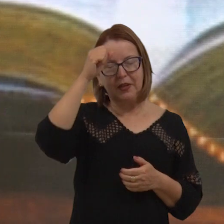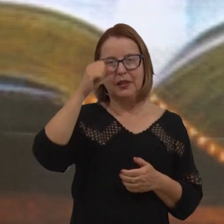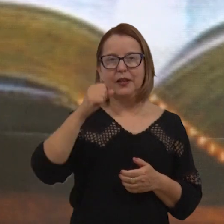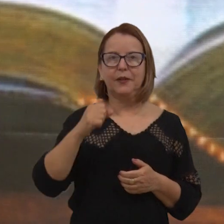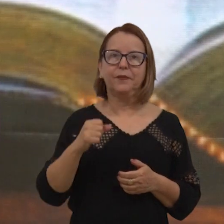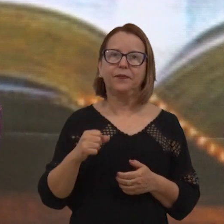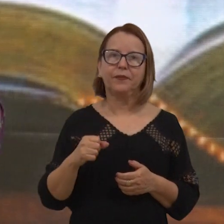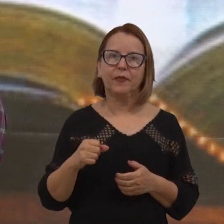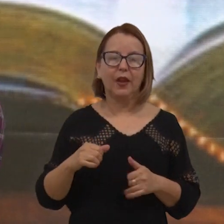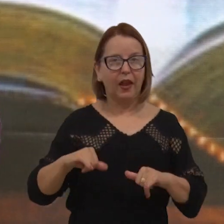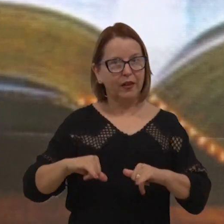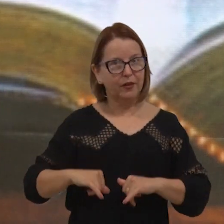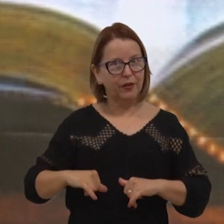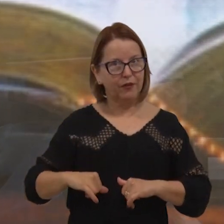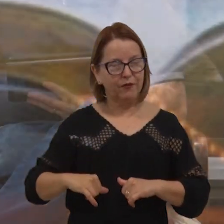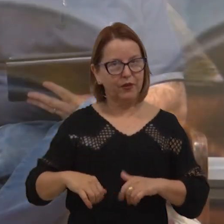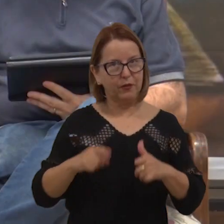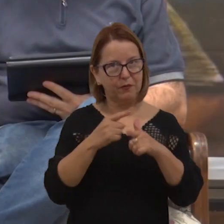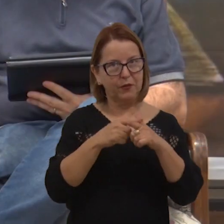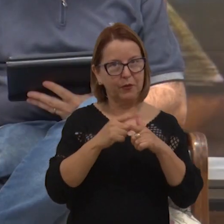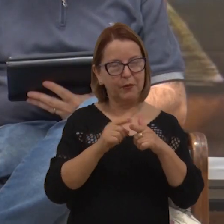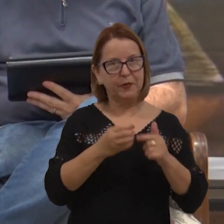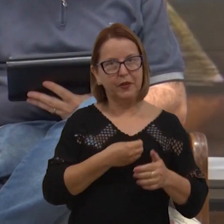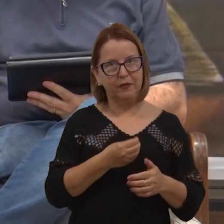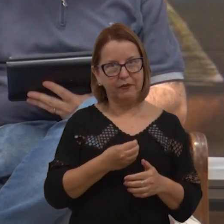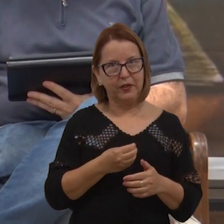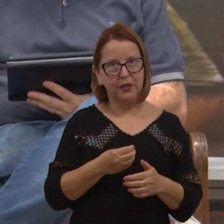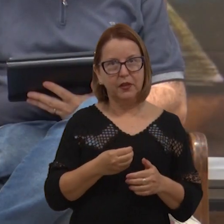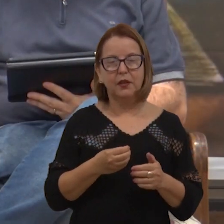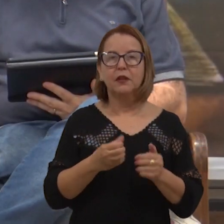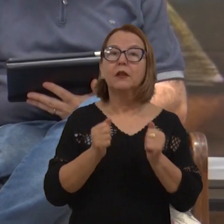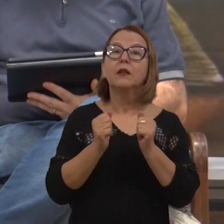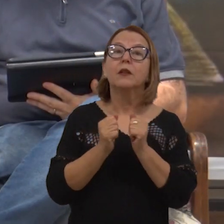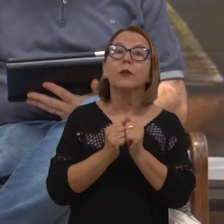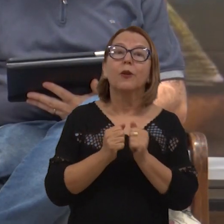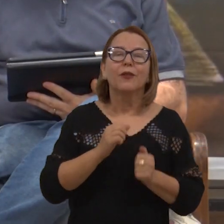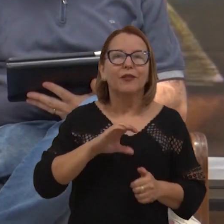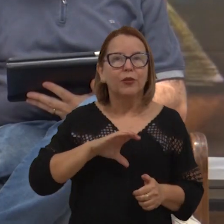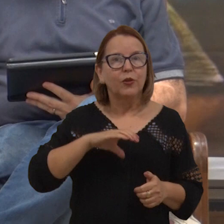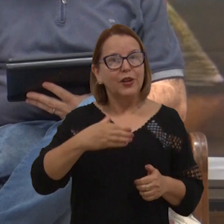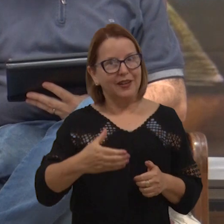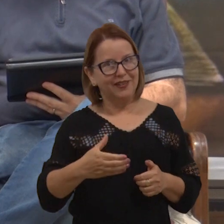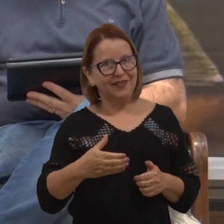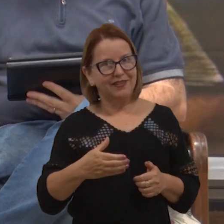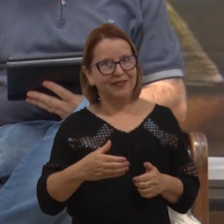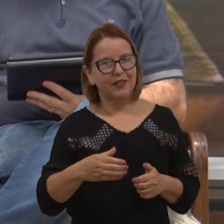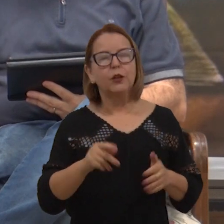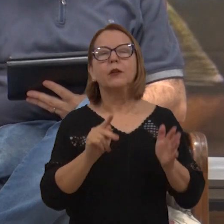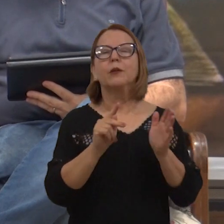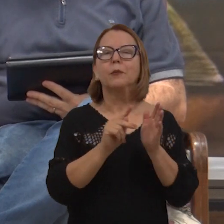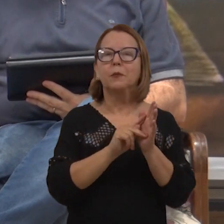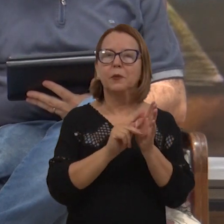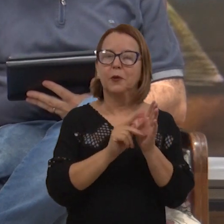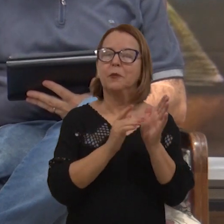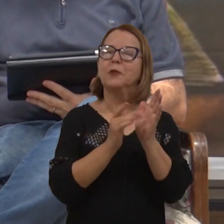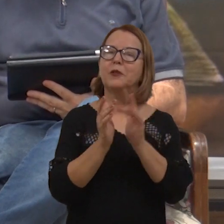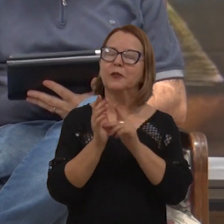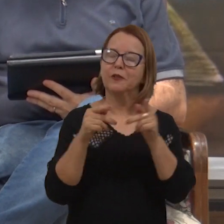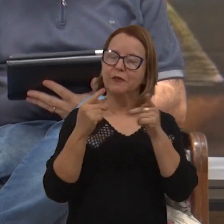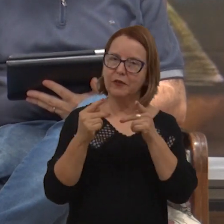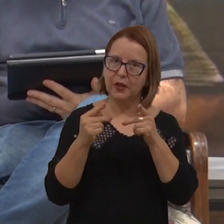reveses da vida, pelas dificuldades da vida, tendo bom ânimo. É porque o próprio Jesus completa, não?